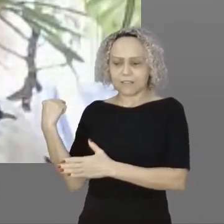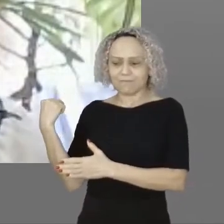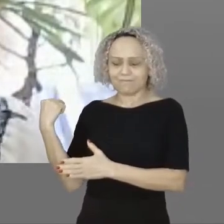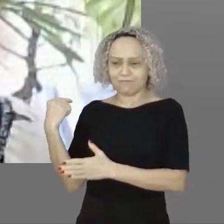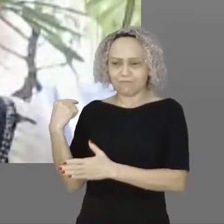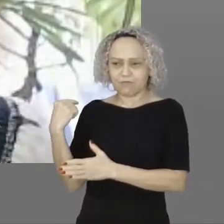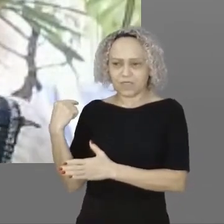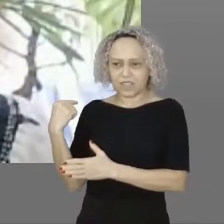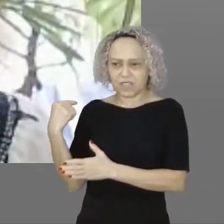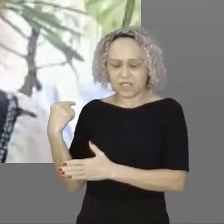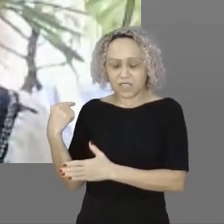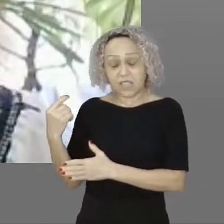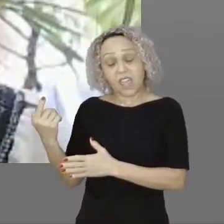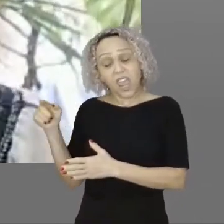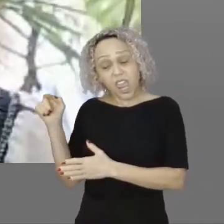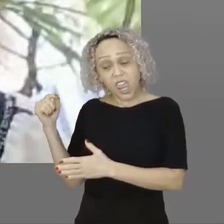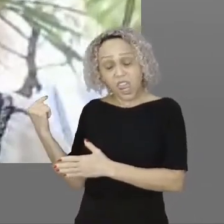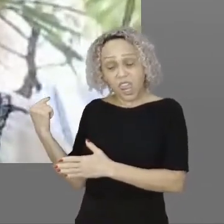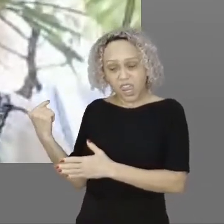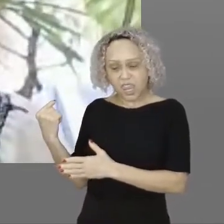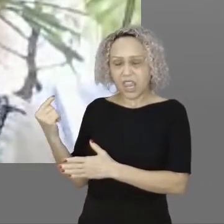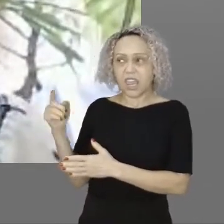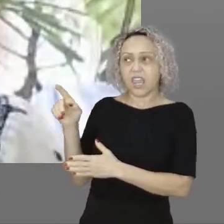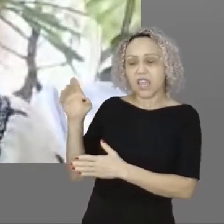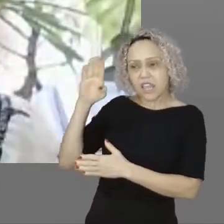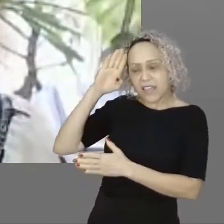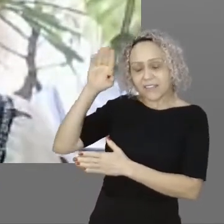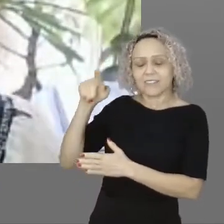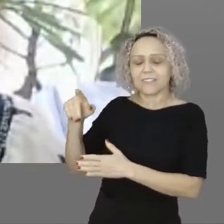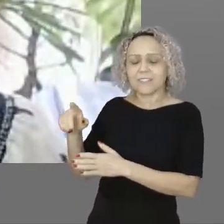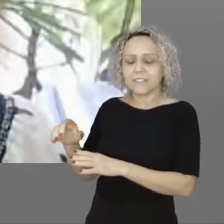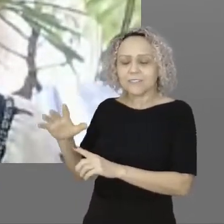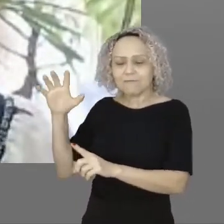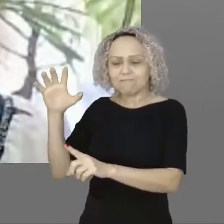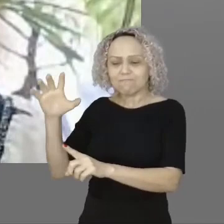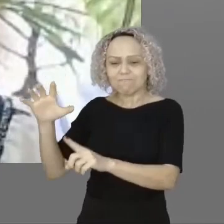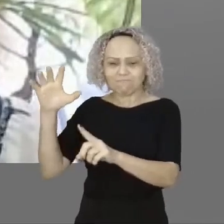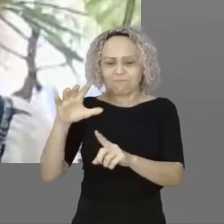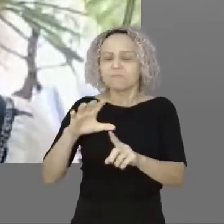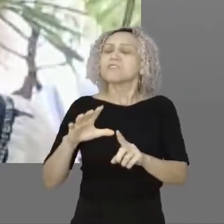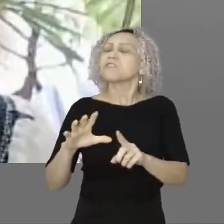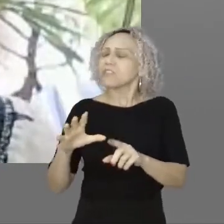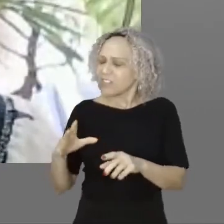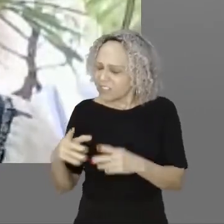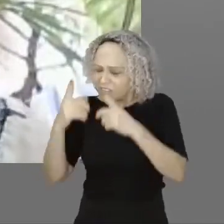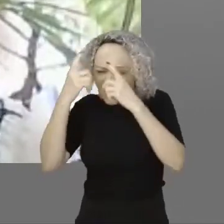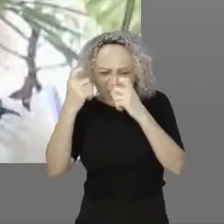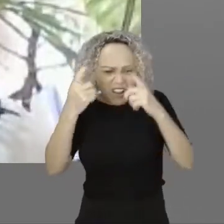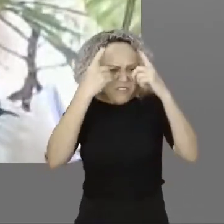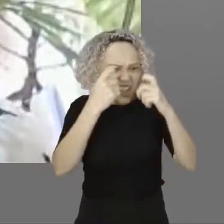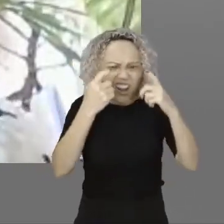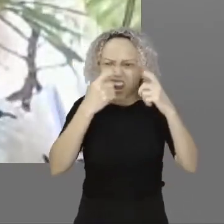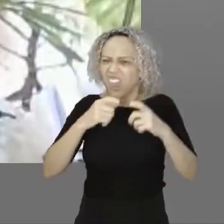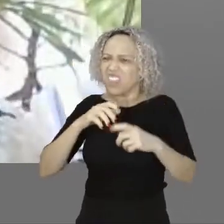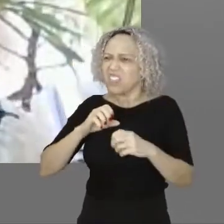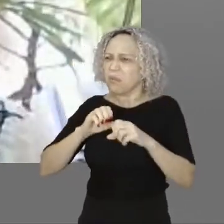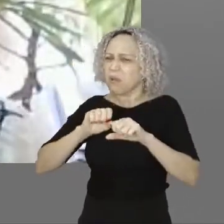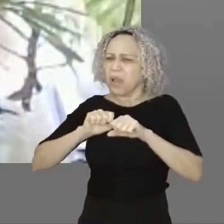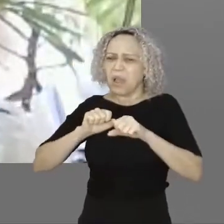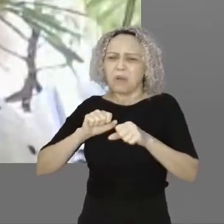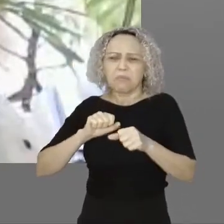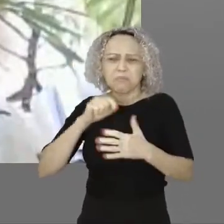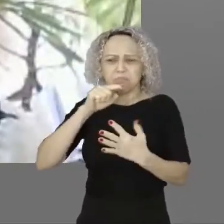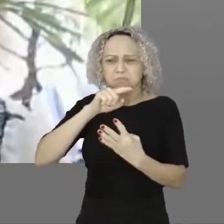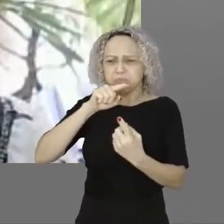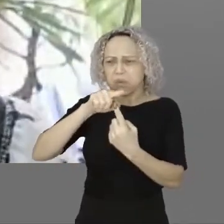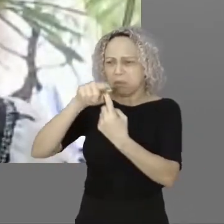trouxe esse debate para nós, né? Então, o feminicídio, mas também todas as formas de violência. Não é possível que as mulheres,